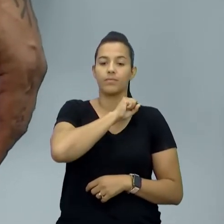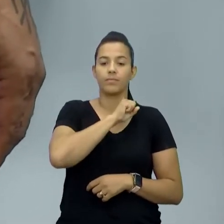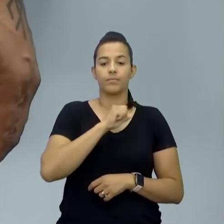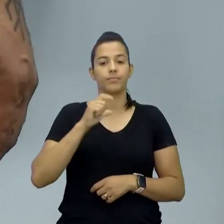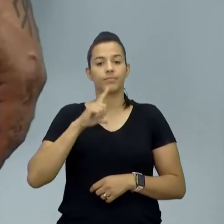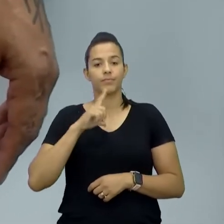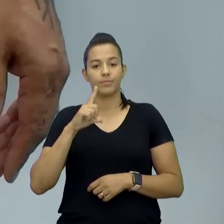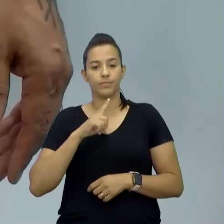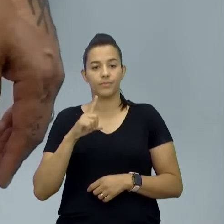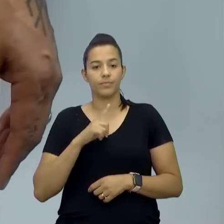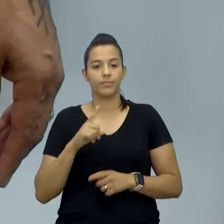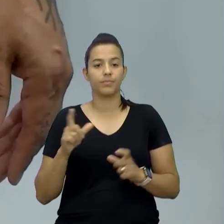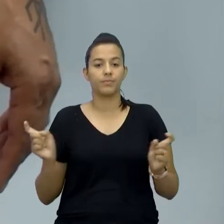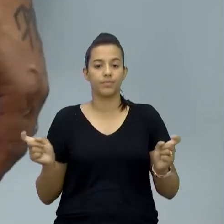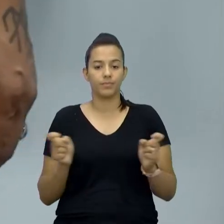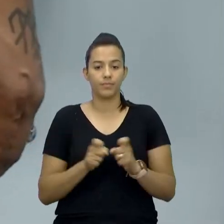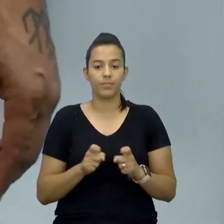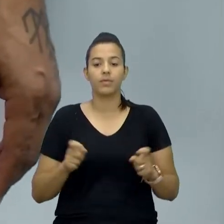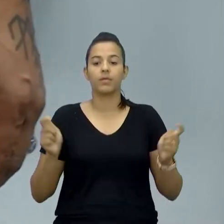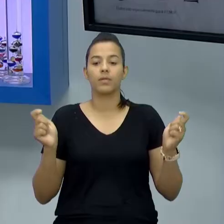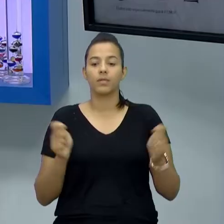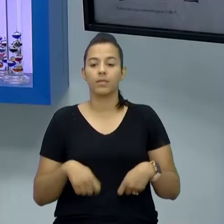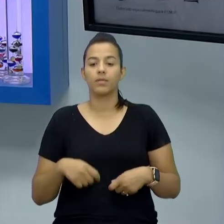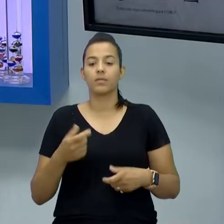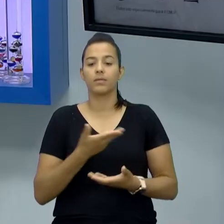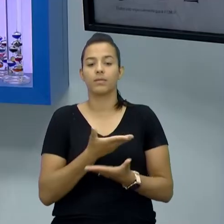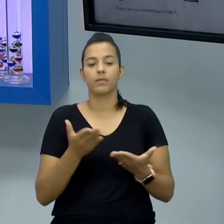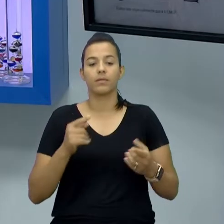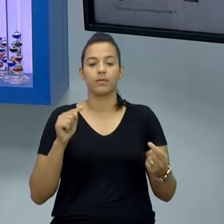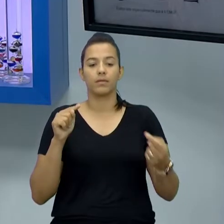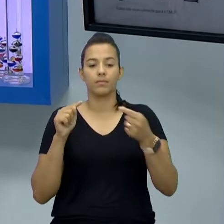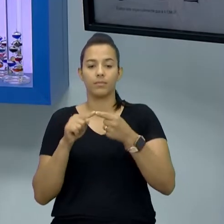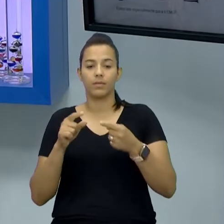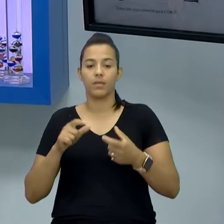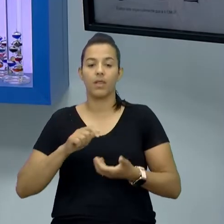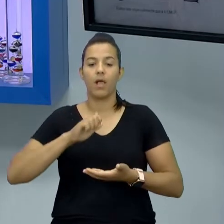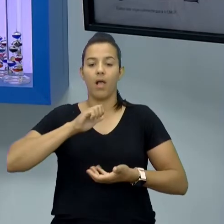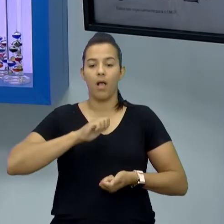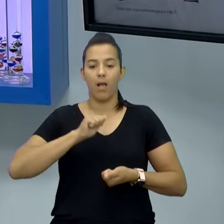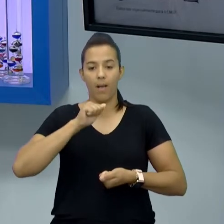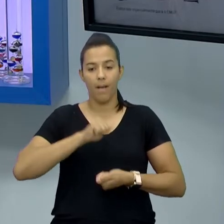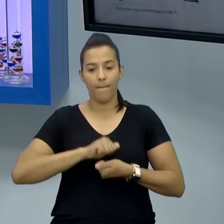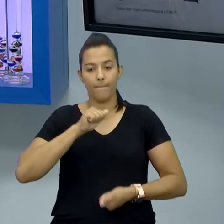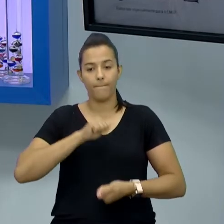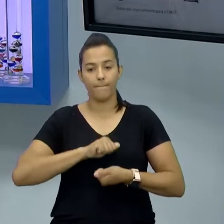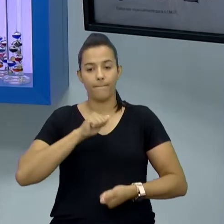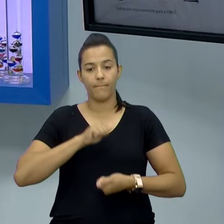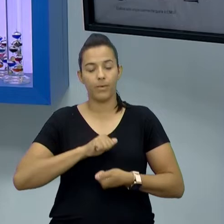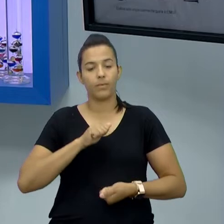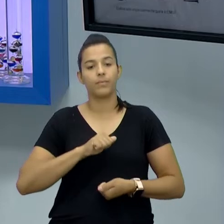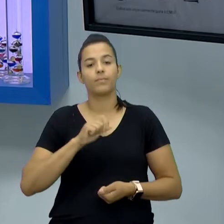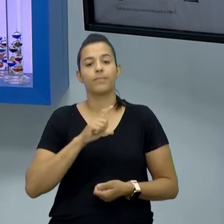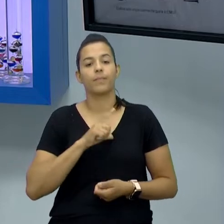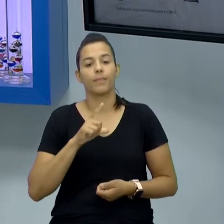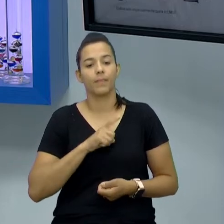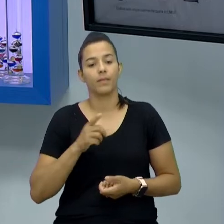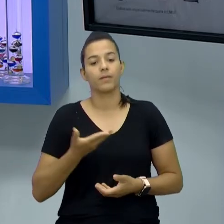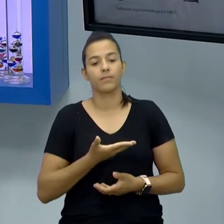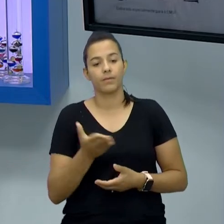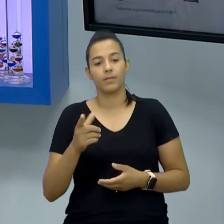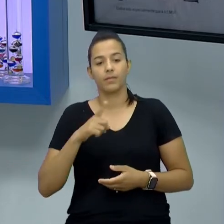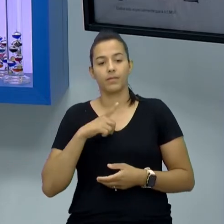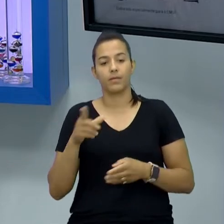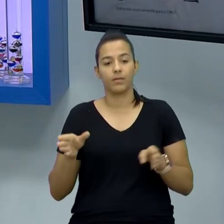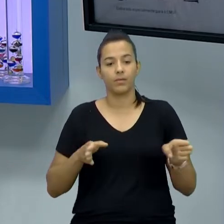de contrair, tem a ver com a constante elástica da mola. E essa constante vai ter interferência na questão do